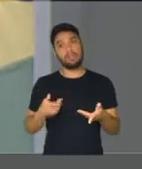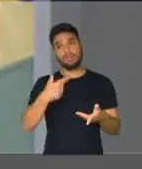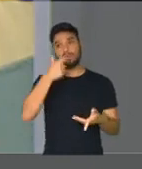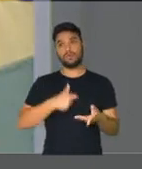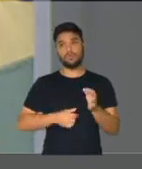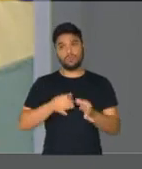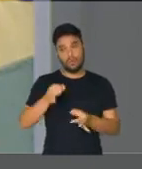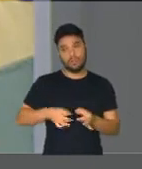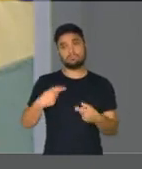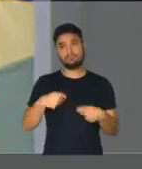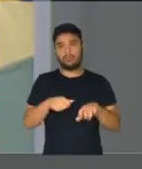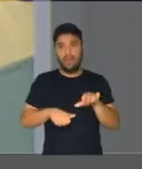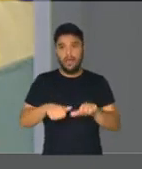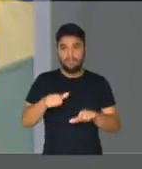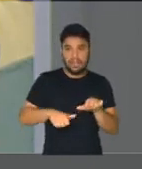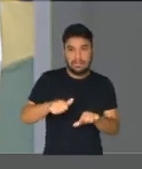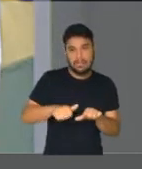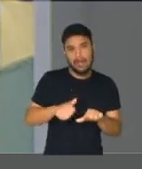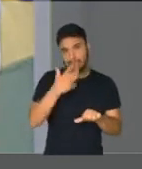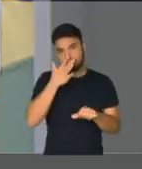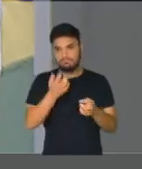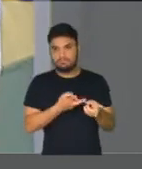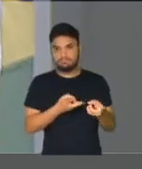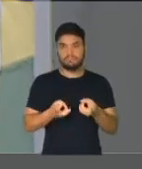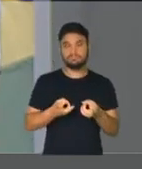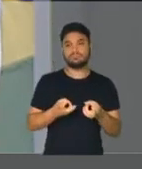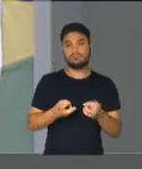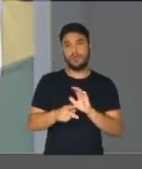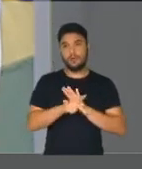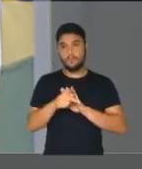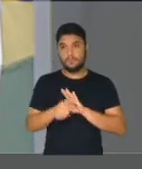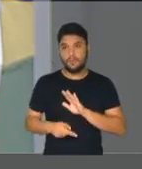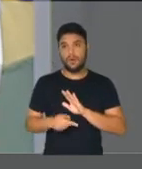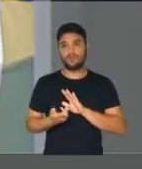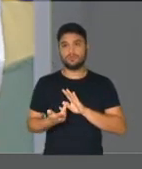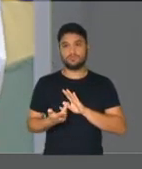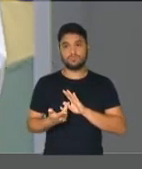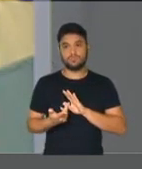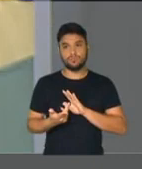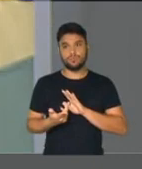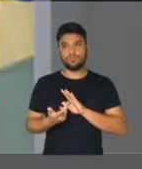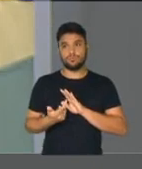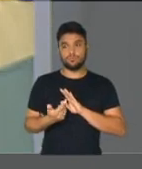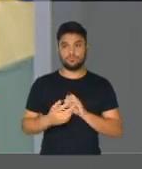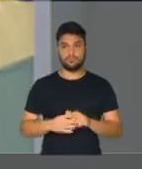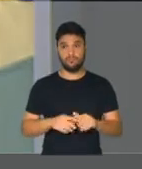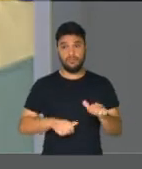ser devidamente fundamentadas pelos juízes que denegriram o